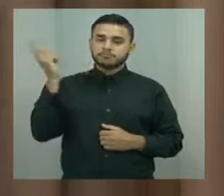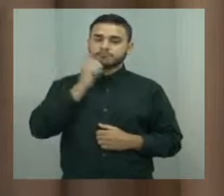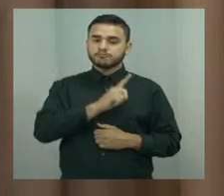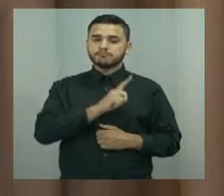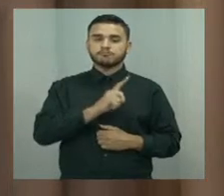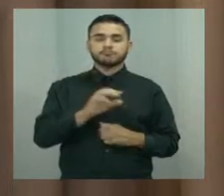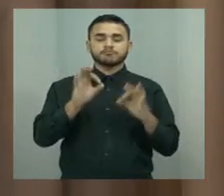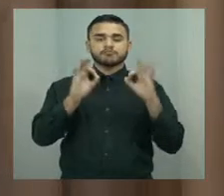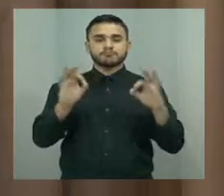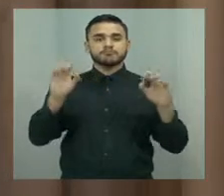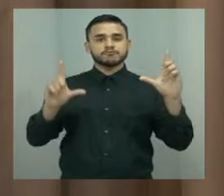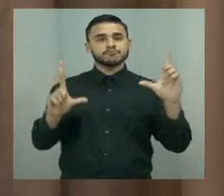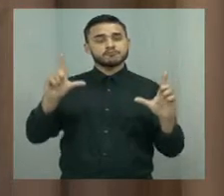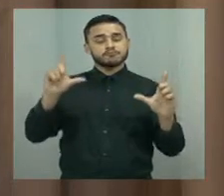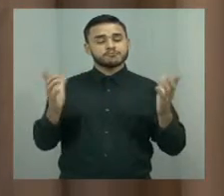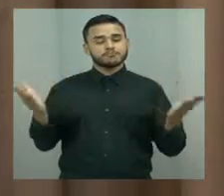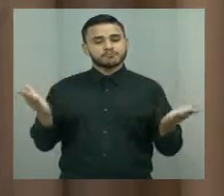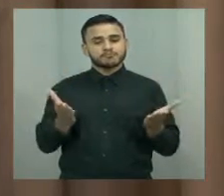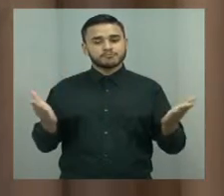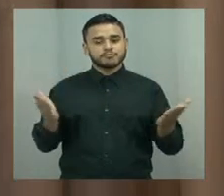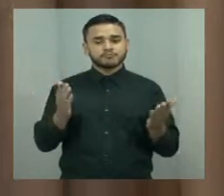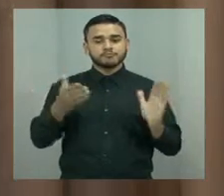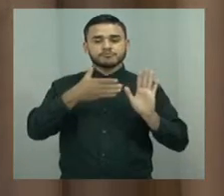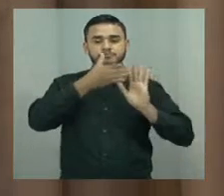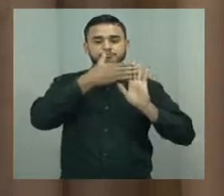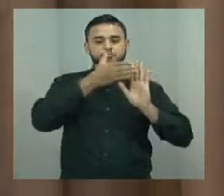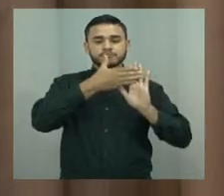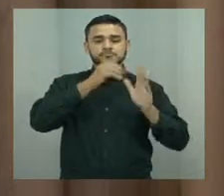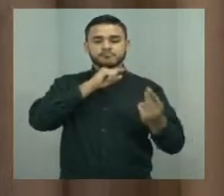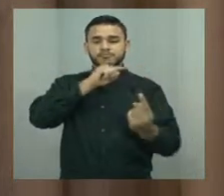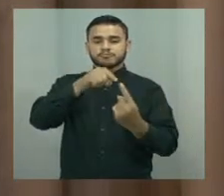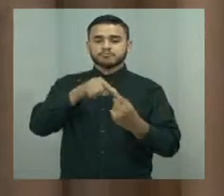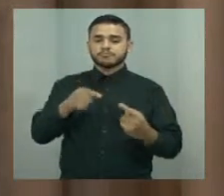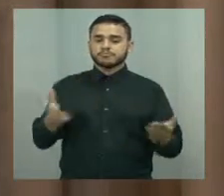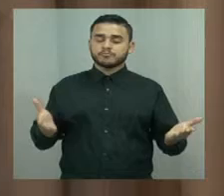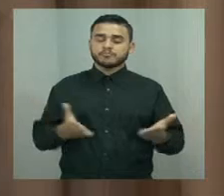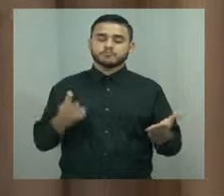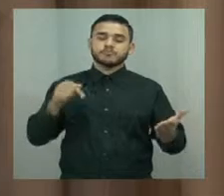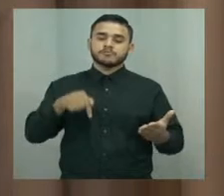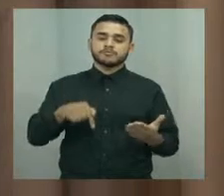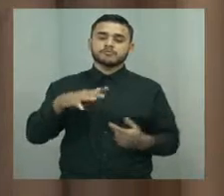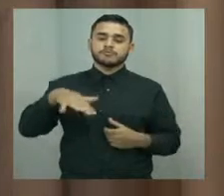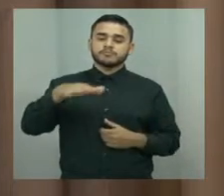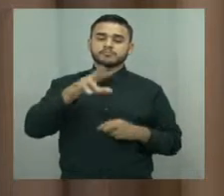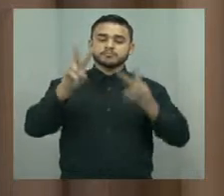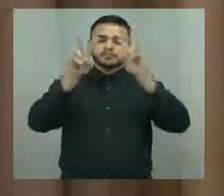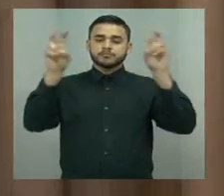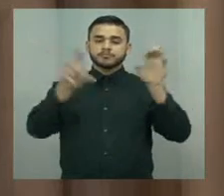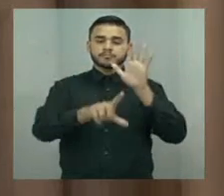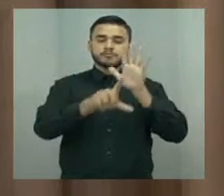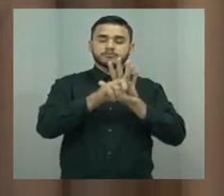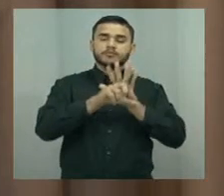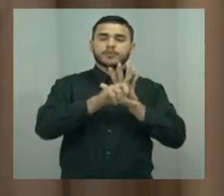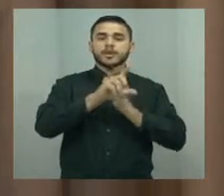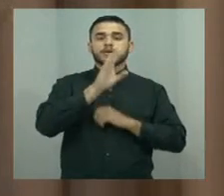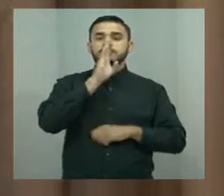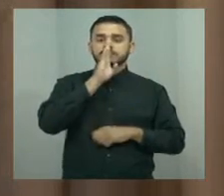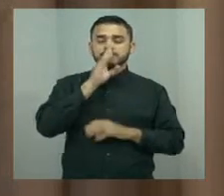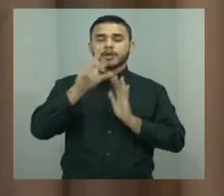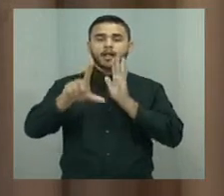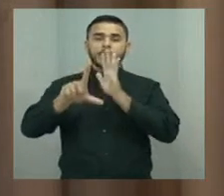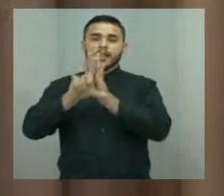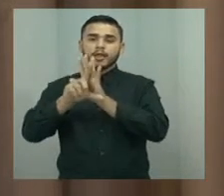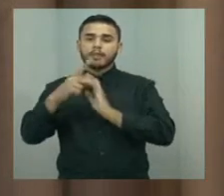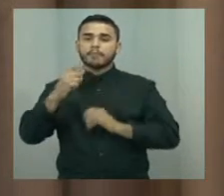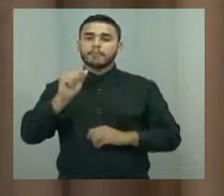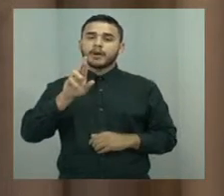né, alcançado, mais uma proposta cumprida. Hoje no espaço a gente volta a falar da lei do paredão, da lei do silêncio,